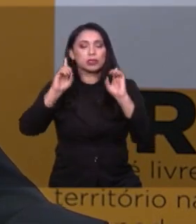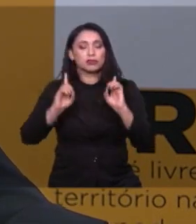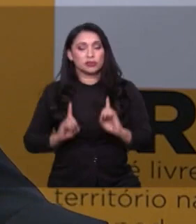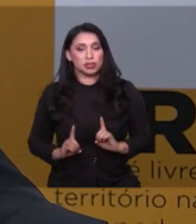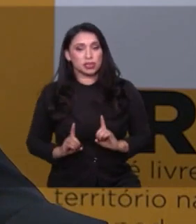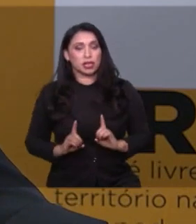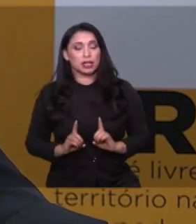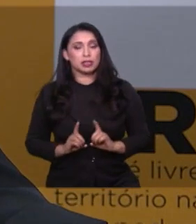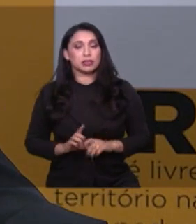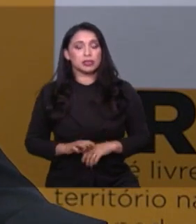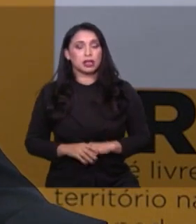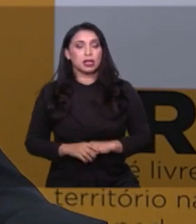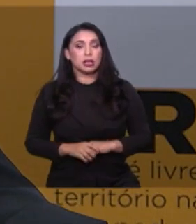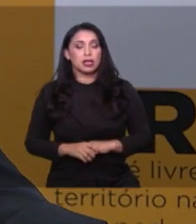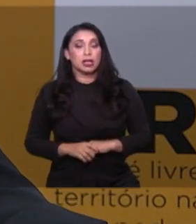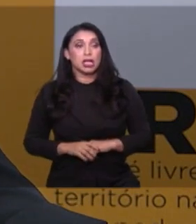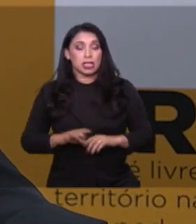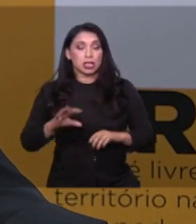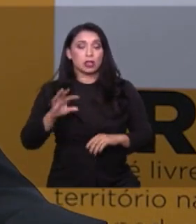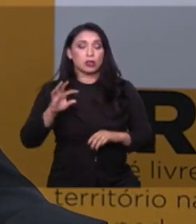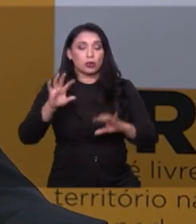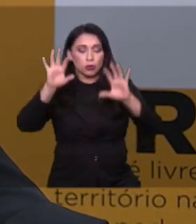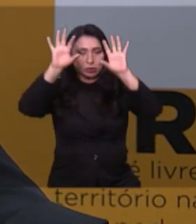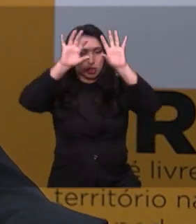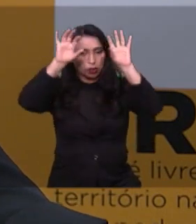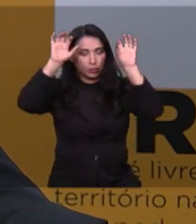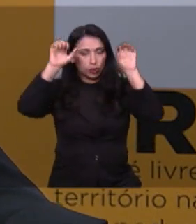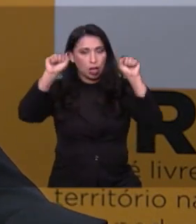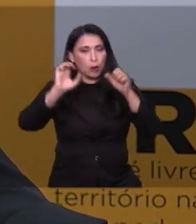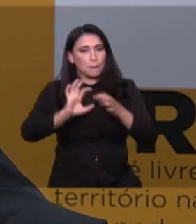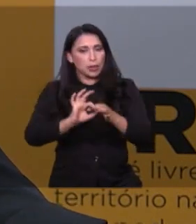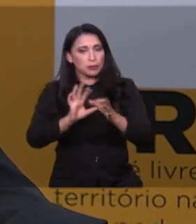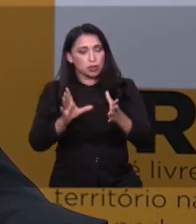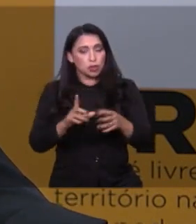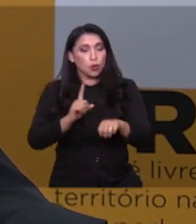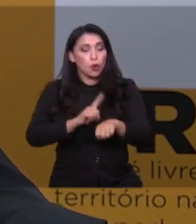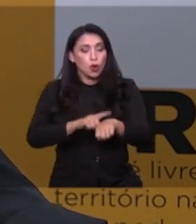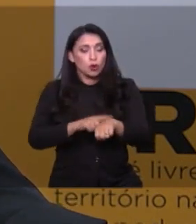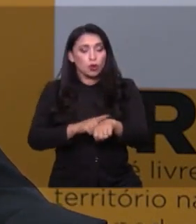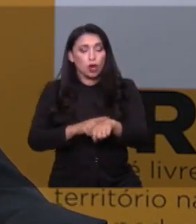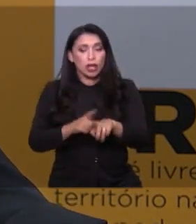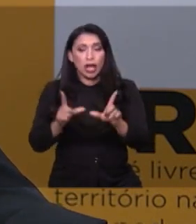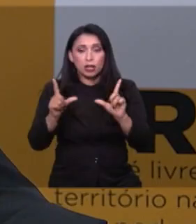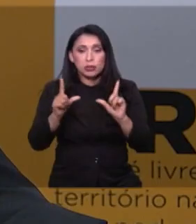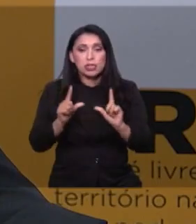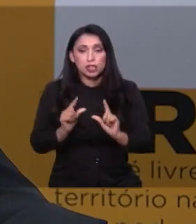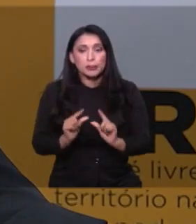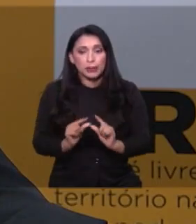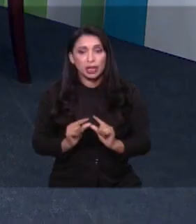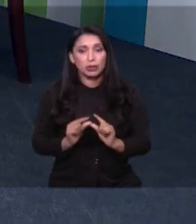caso, o tribunal permite que ele possa ter horário reduzido para poder